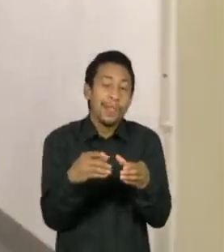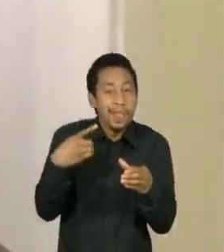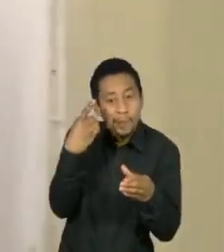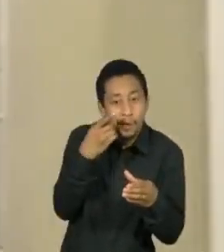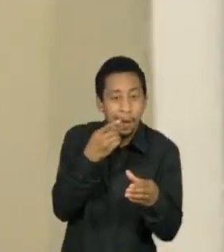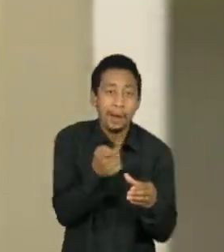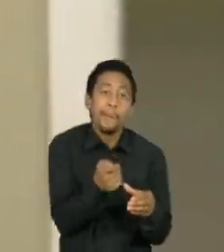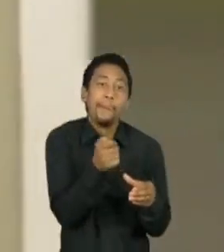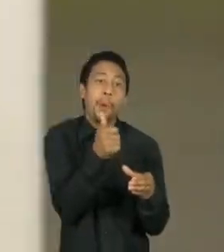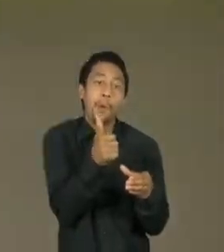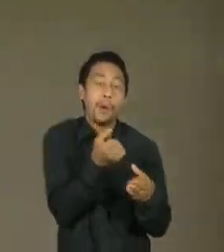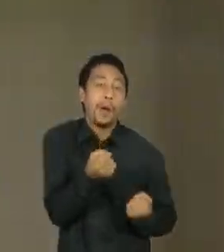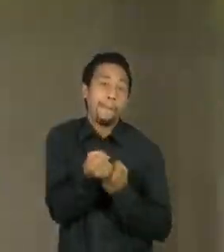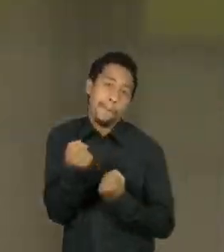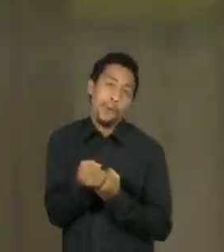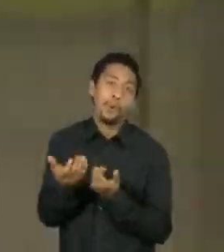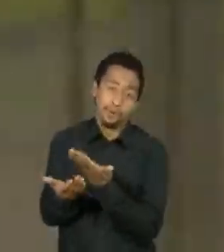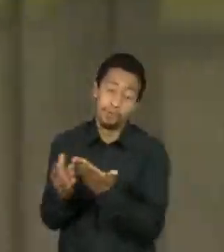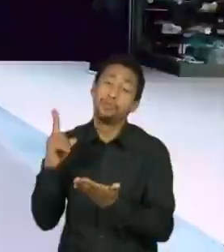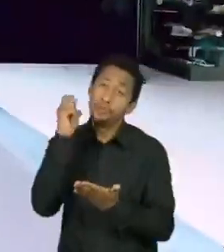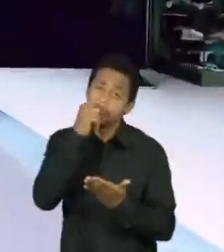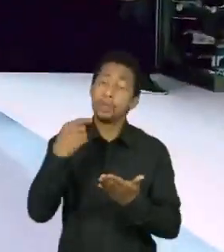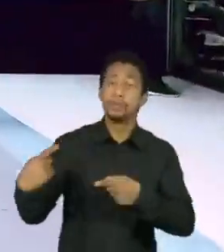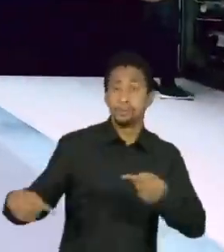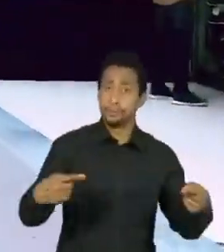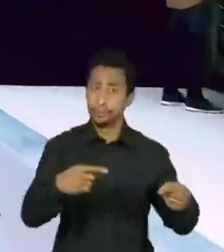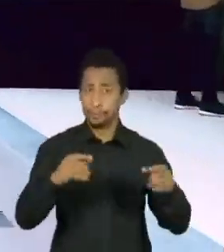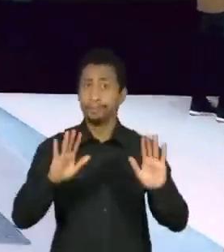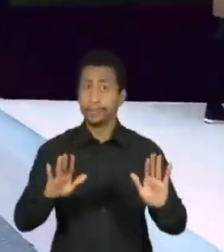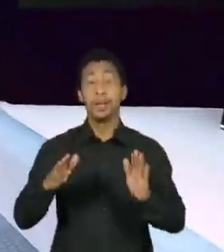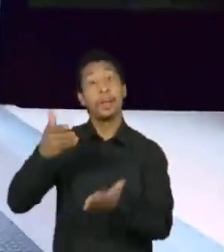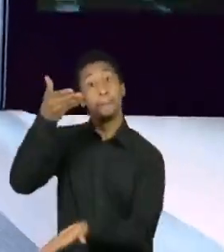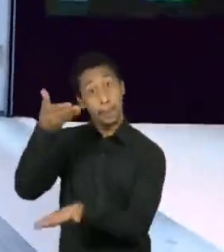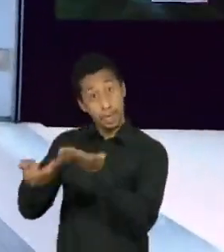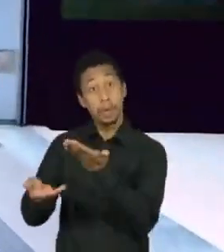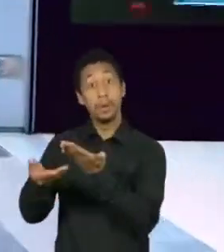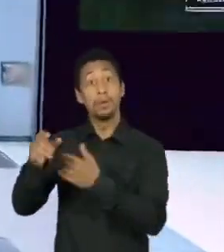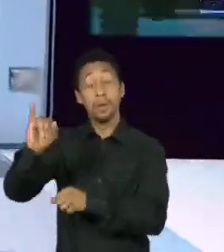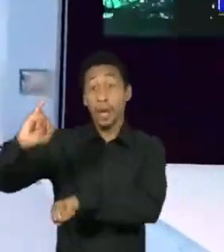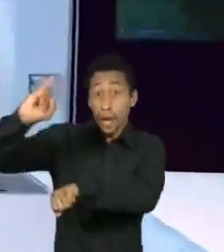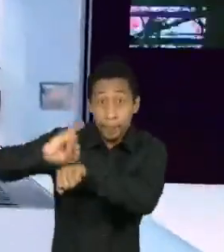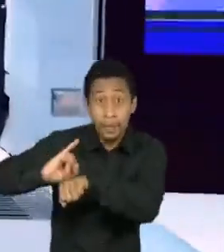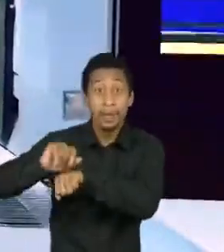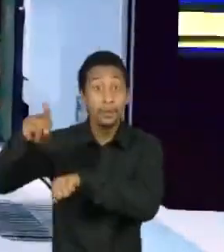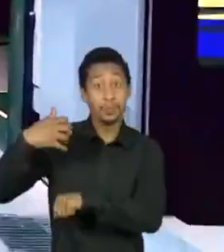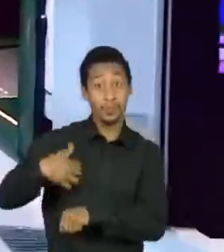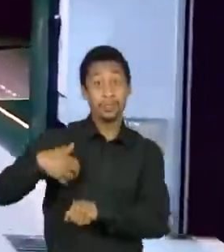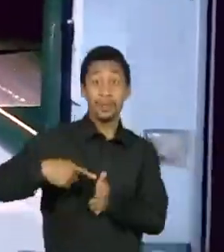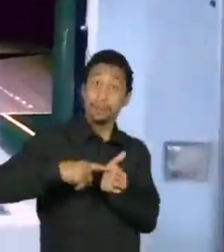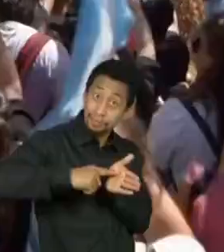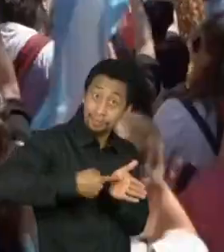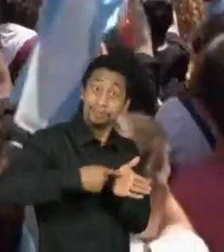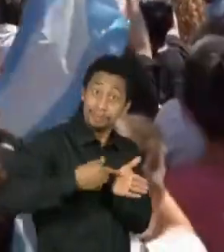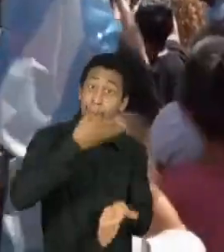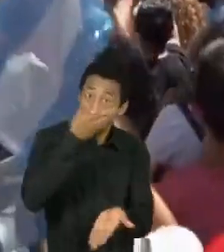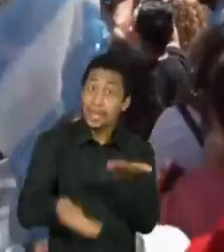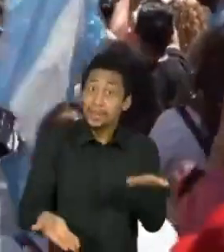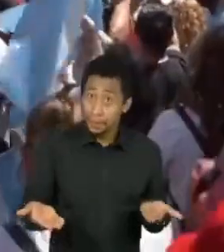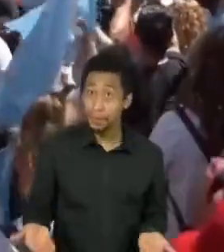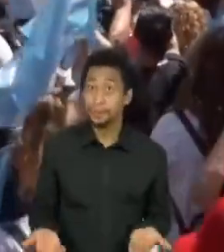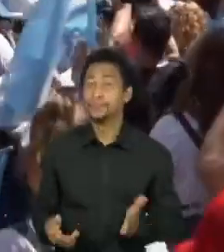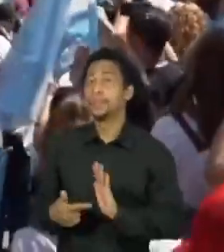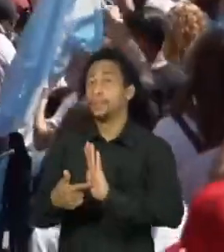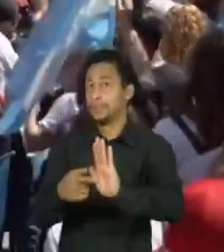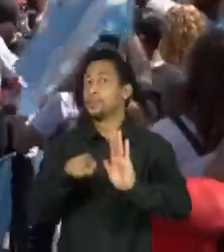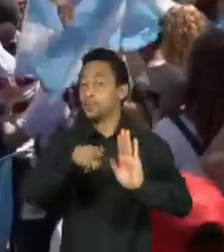deputados o presidente perdeu e inclusive na Província de Buenos Aires o maior colégio eleitoral do país a